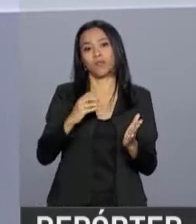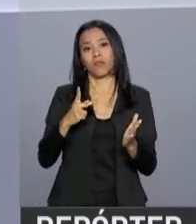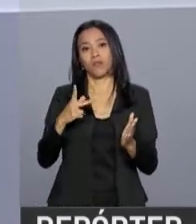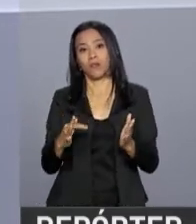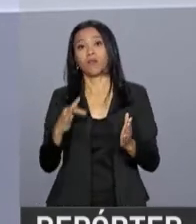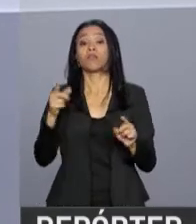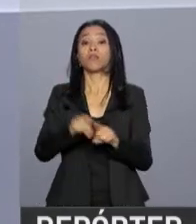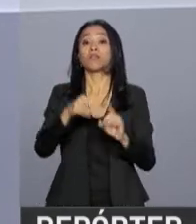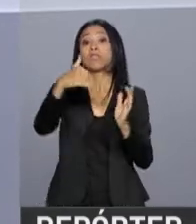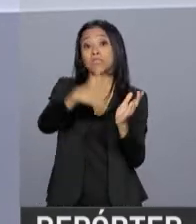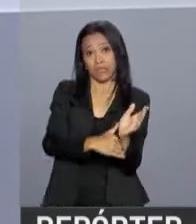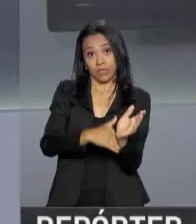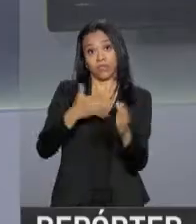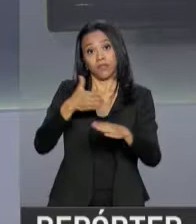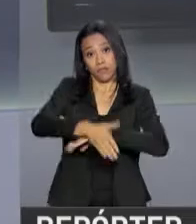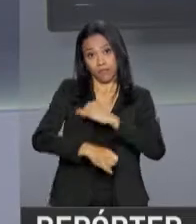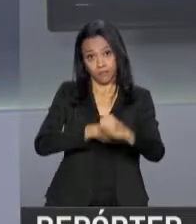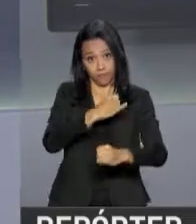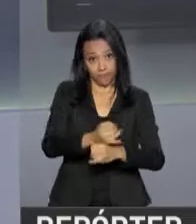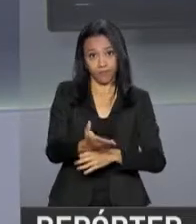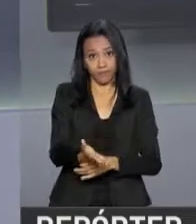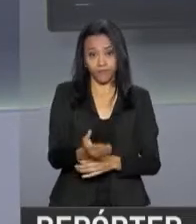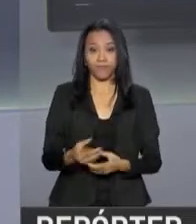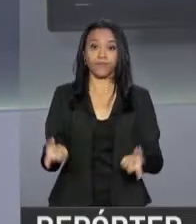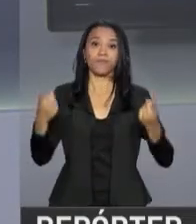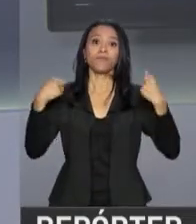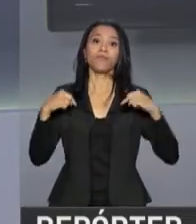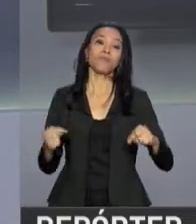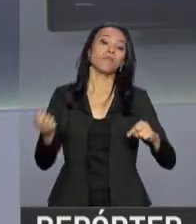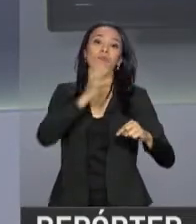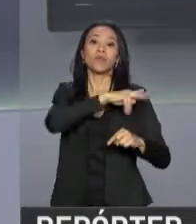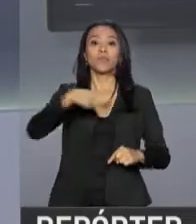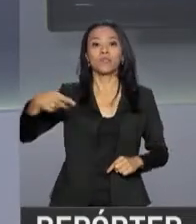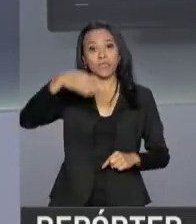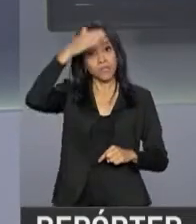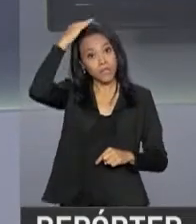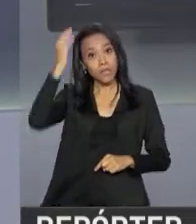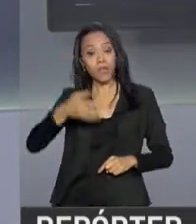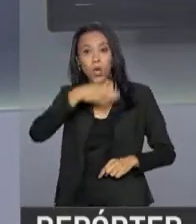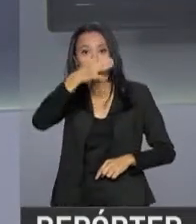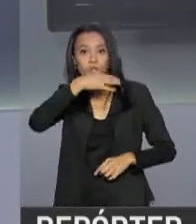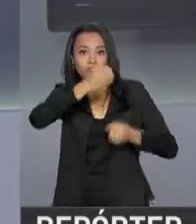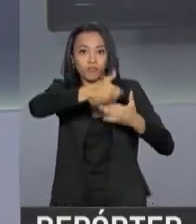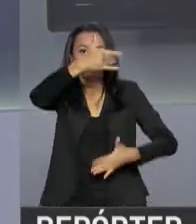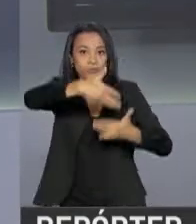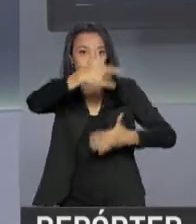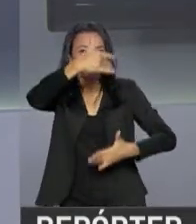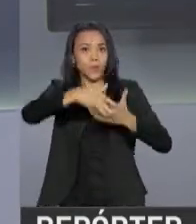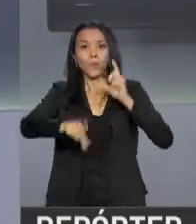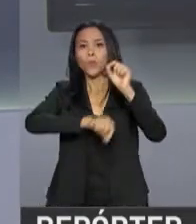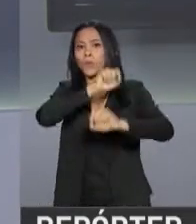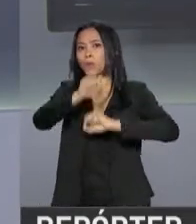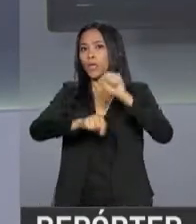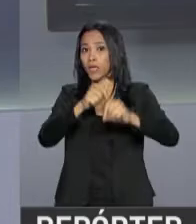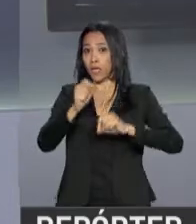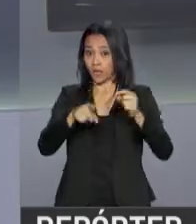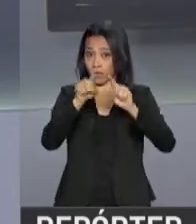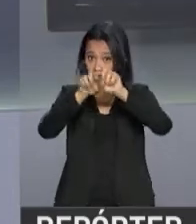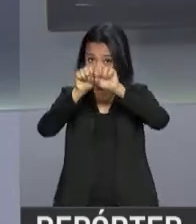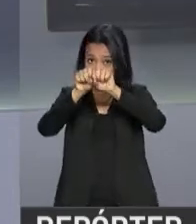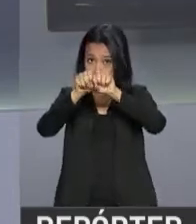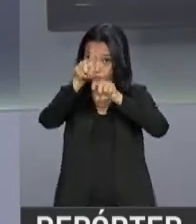página do participante o presidente michel temer comentou nas redes sociais levantamento do portal brasil que